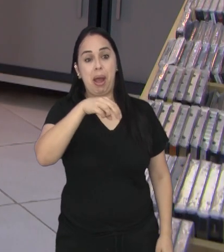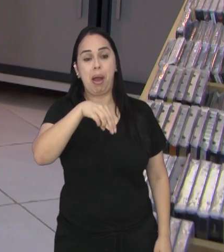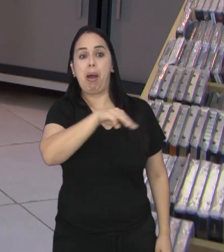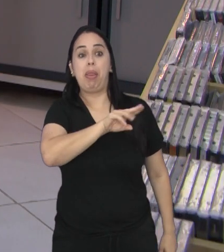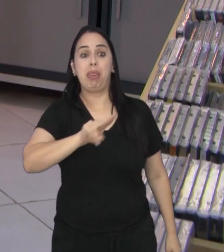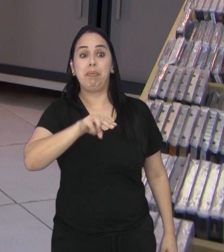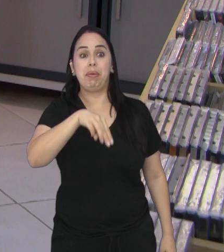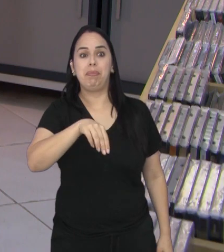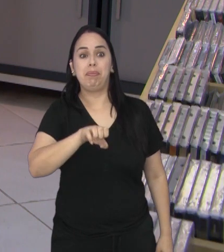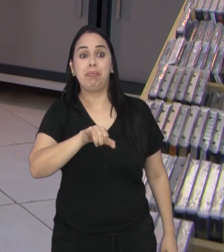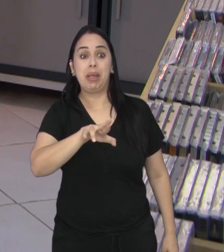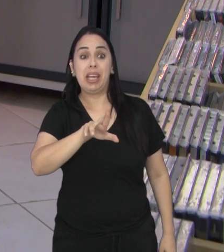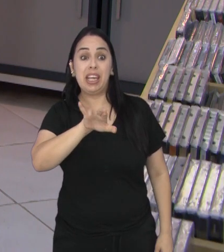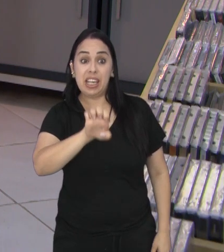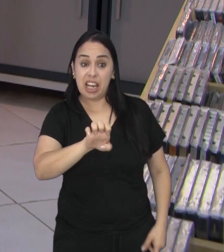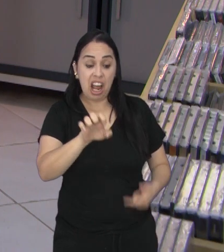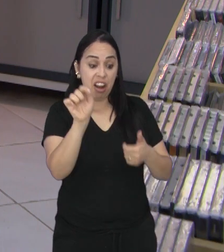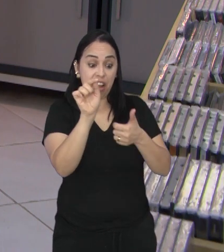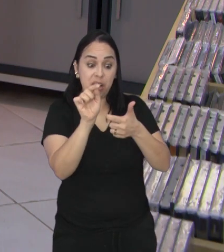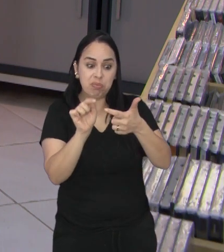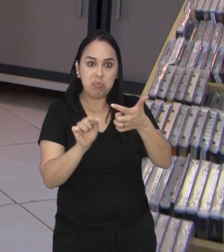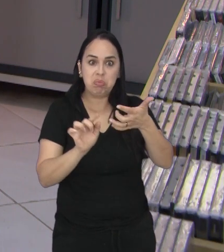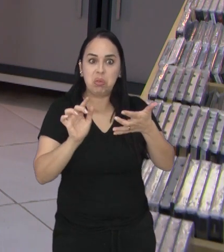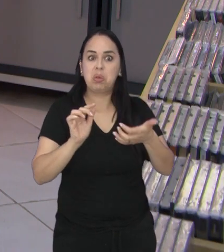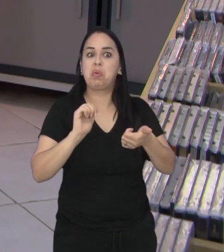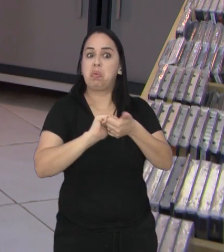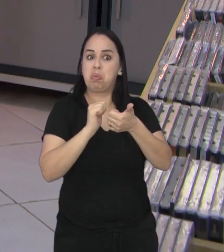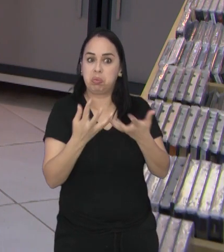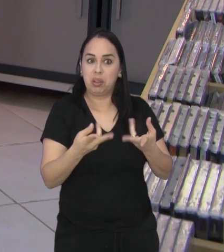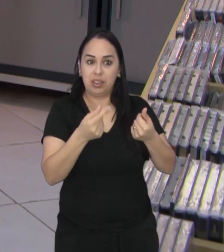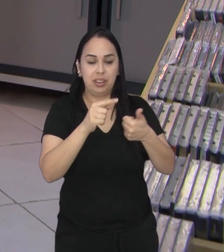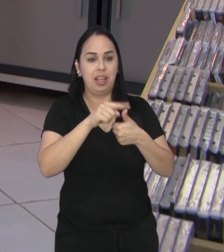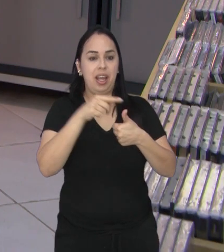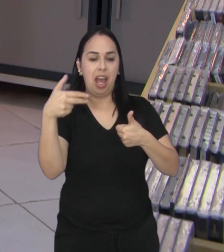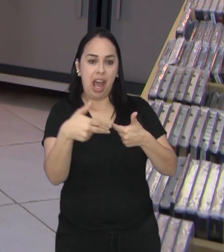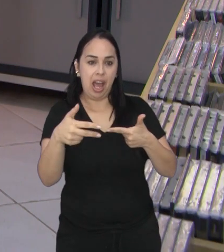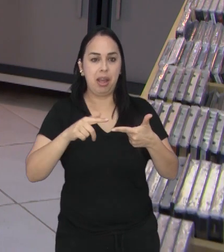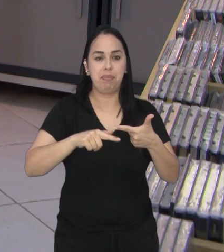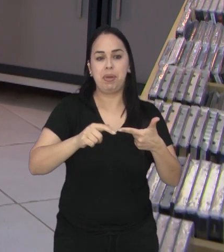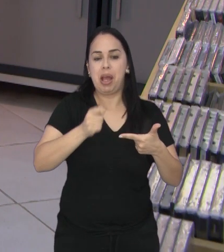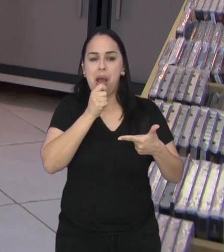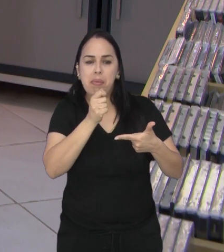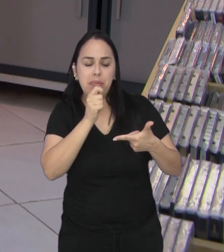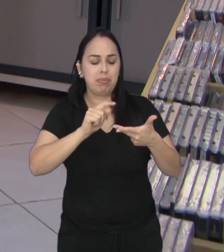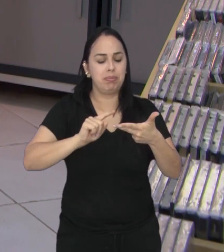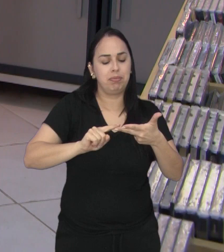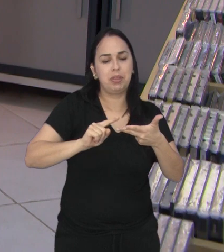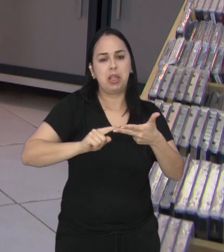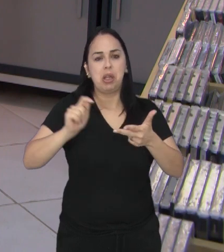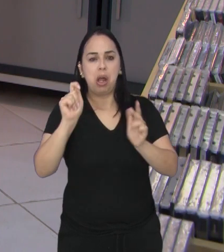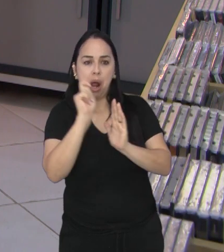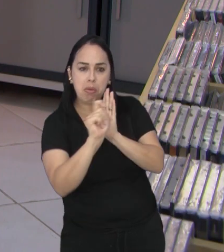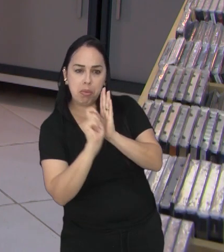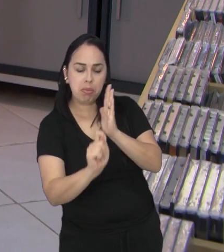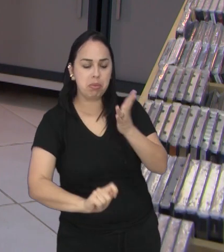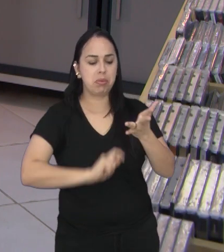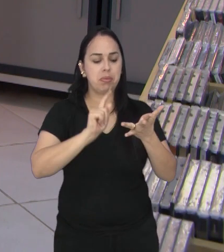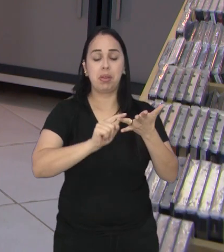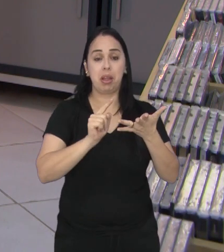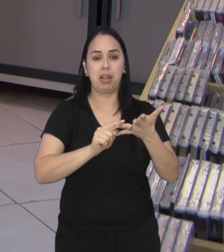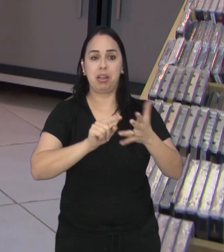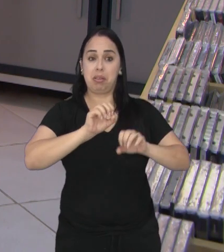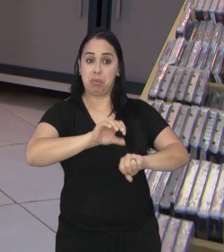tantas atribuições que eu não sei nem por onde começar, gente. Ó, ela é rapper, MC, apresentadora, cantora, compositora,